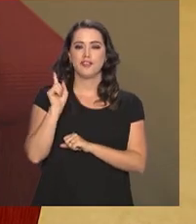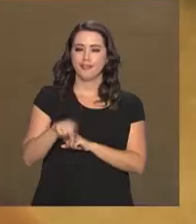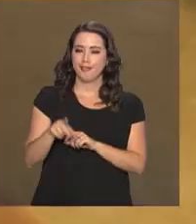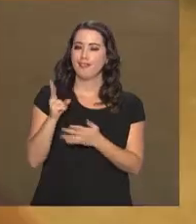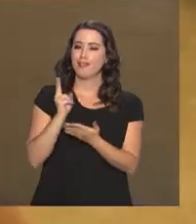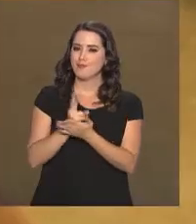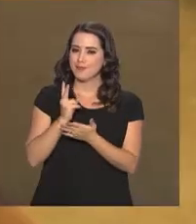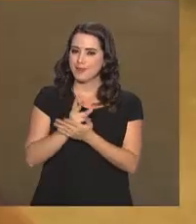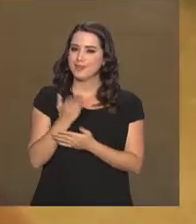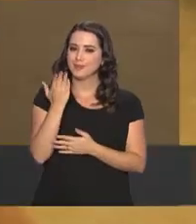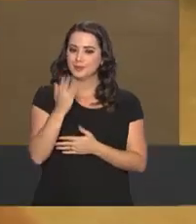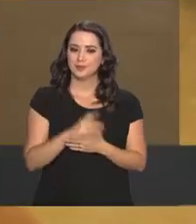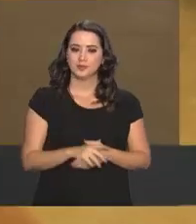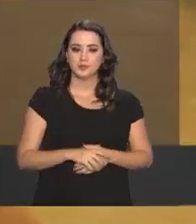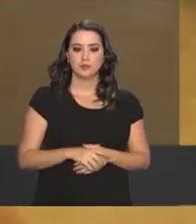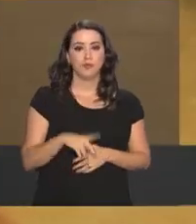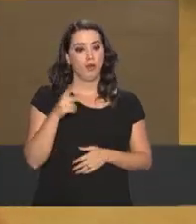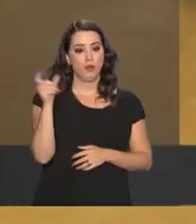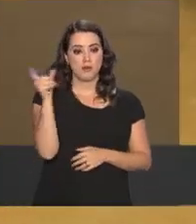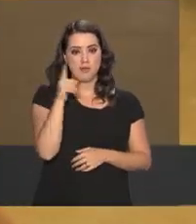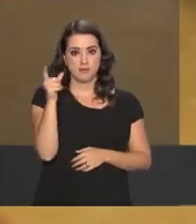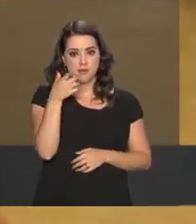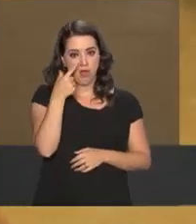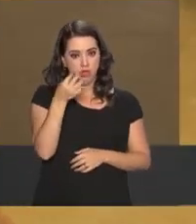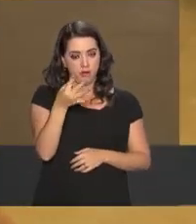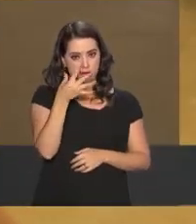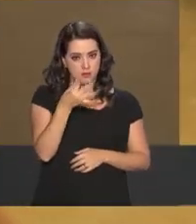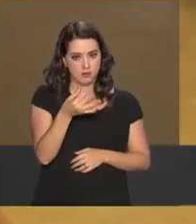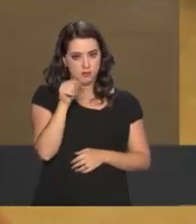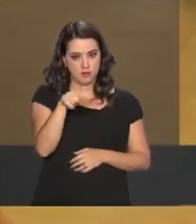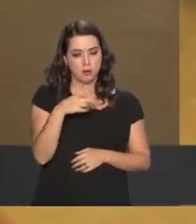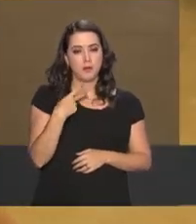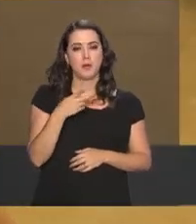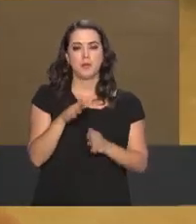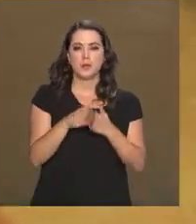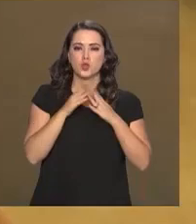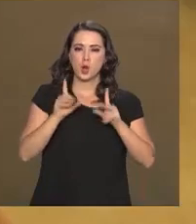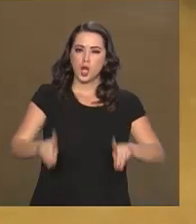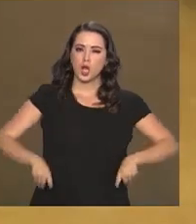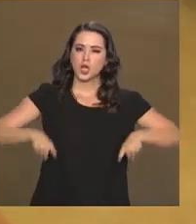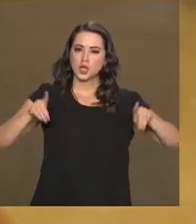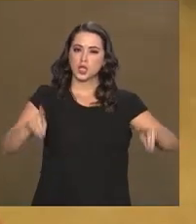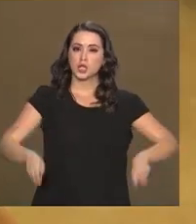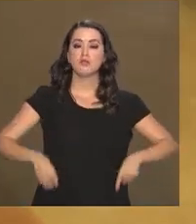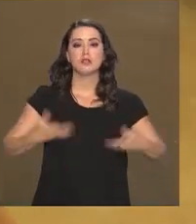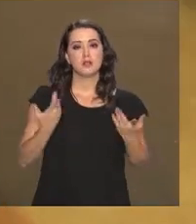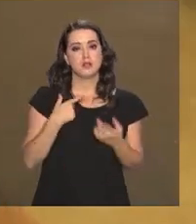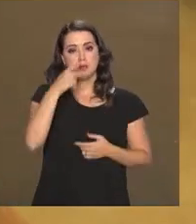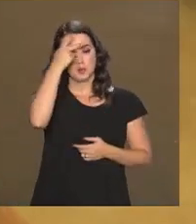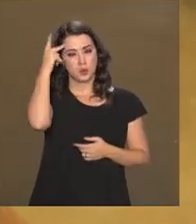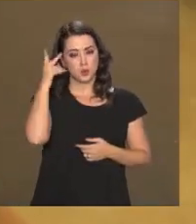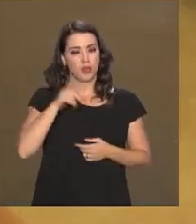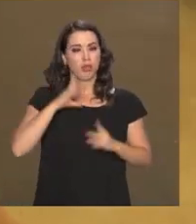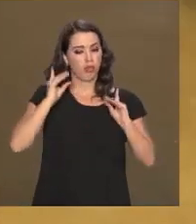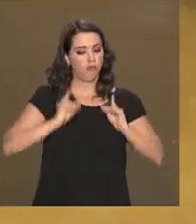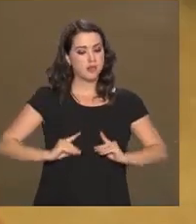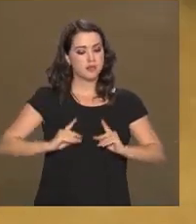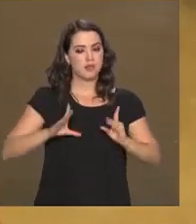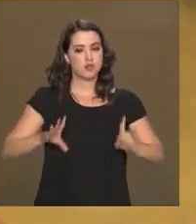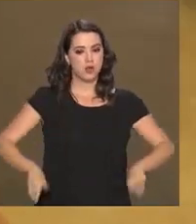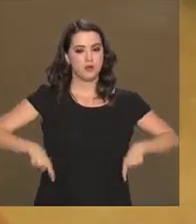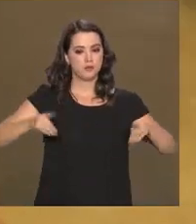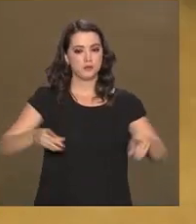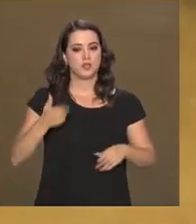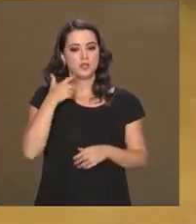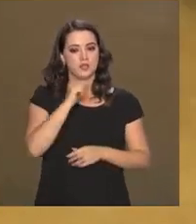esse ano a que mais me chamou a atenção foi o pedido de uma cadeira de rodas especial para uma criança com necessidades especiais e que a